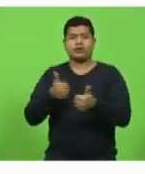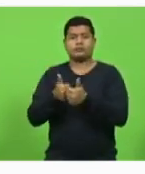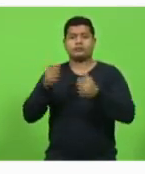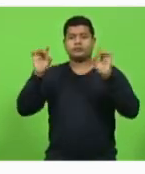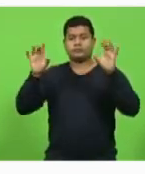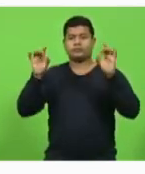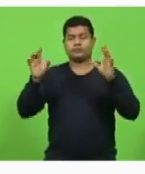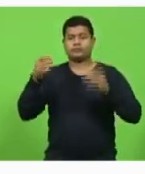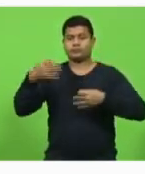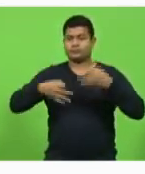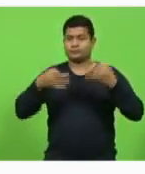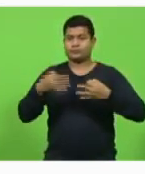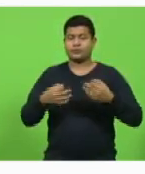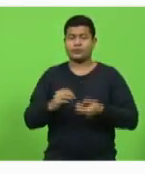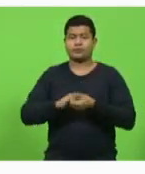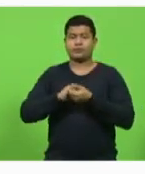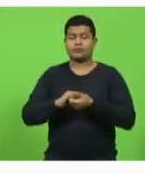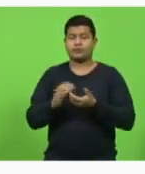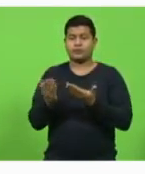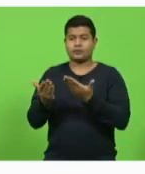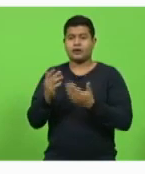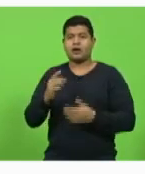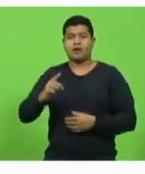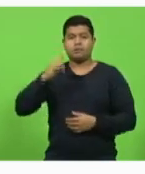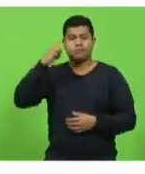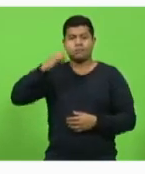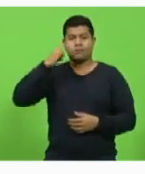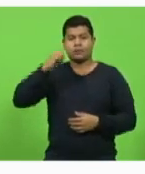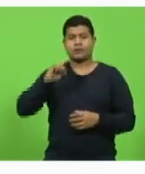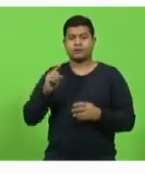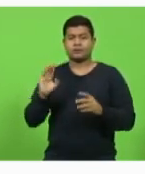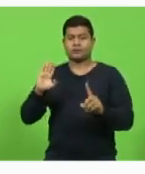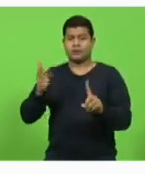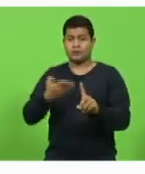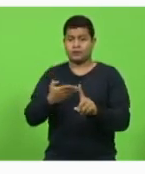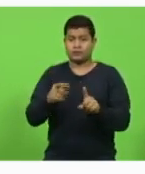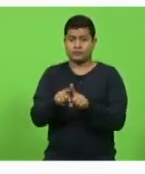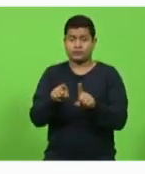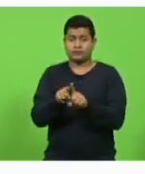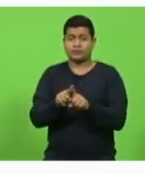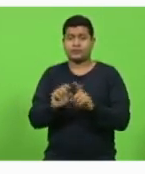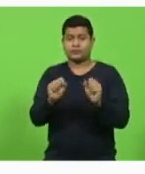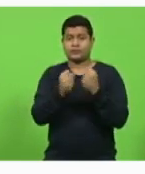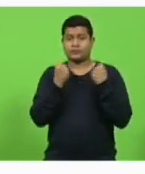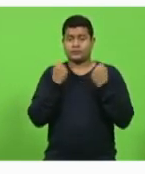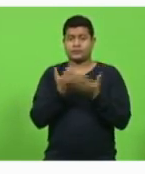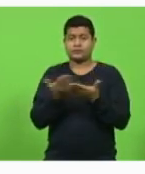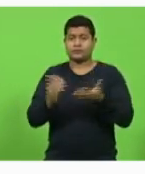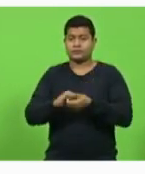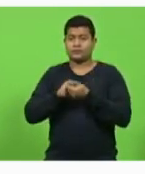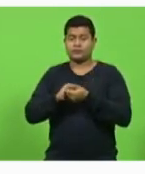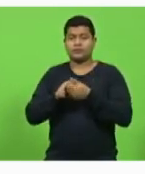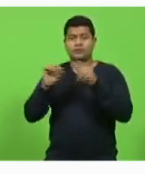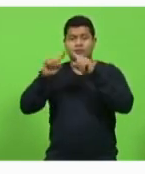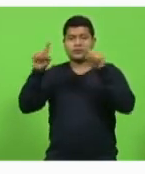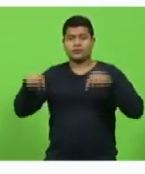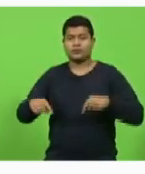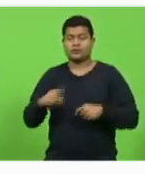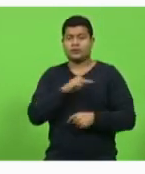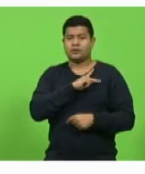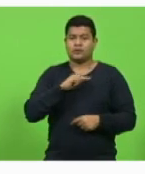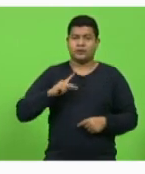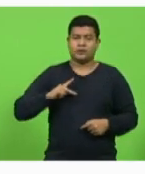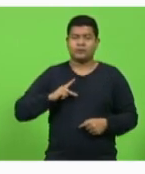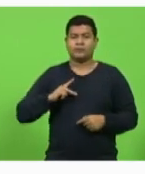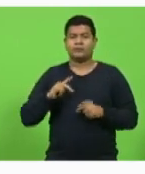Cumprimento ainda os senhores advogados de acusação e de defesa. Saúdo também o corpo de servidores da Assembleia Legislativa do